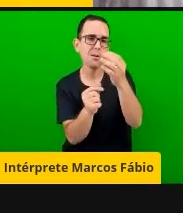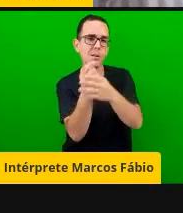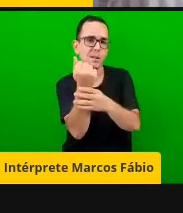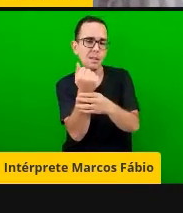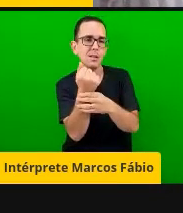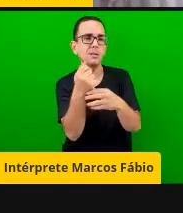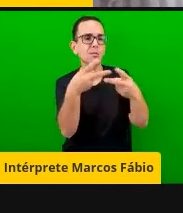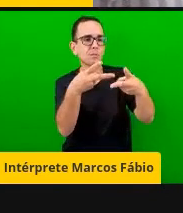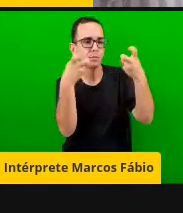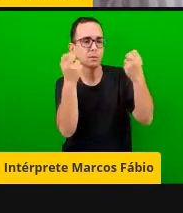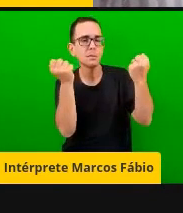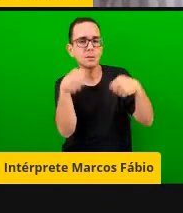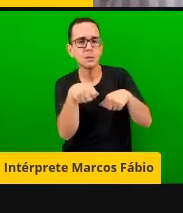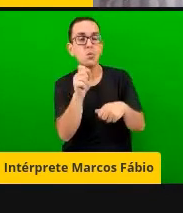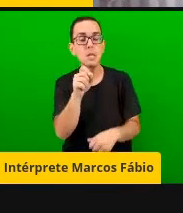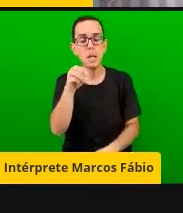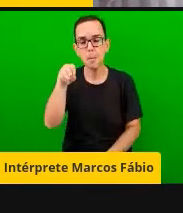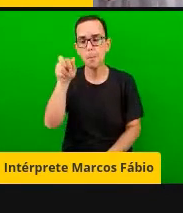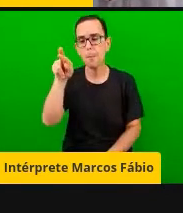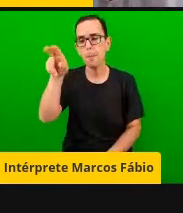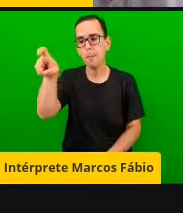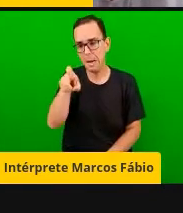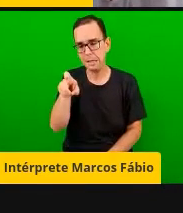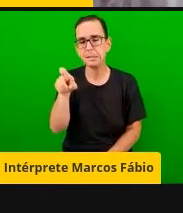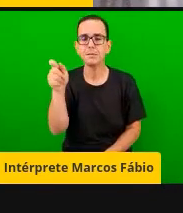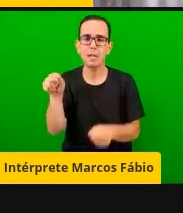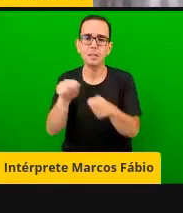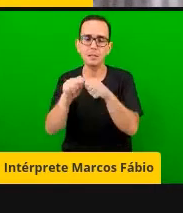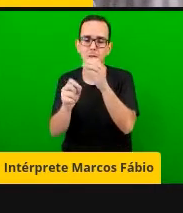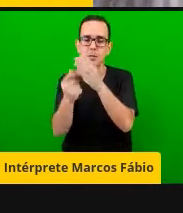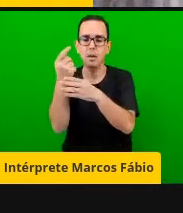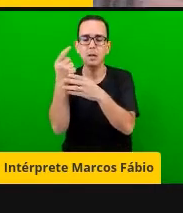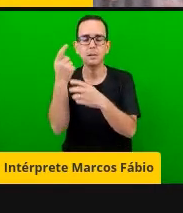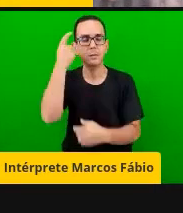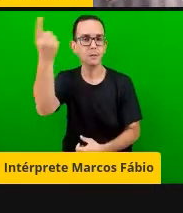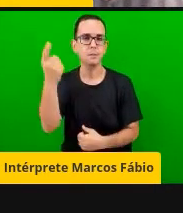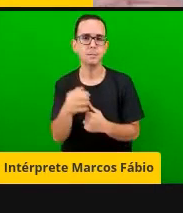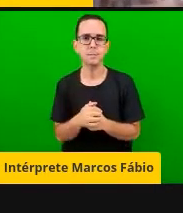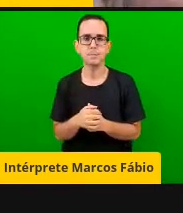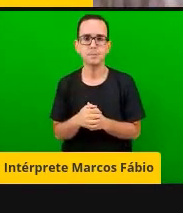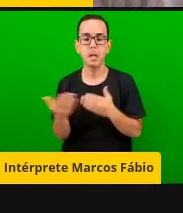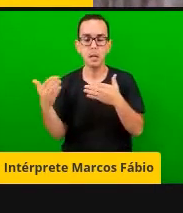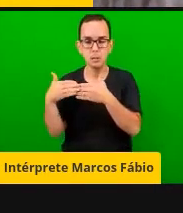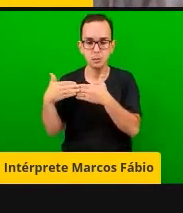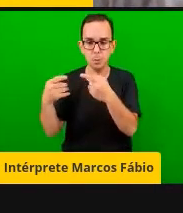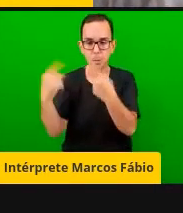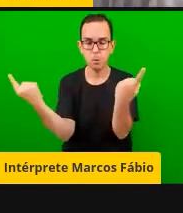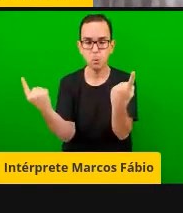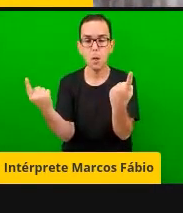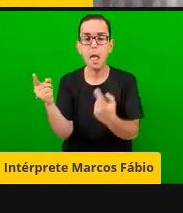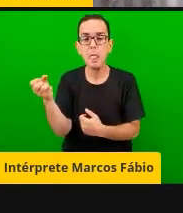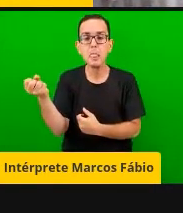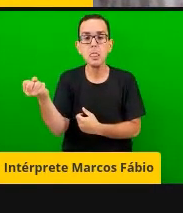financeiro, aquilo que Marx vem chamar de capital fictício. Tá? Então, a partir desse rompimento, há um novo ciclo